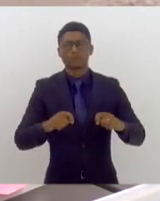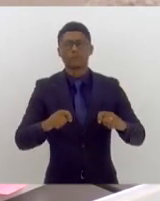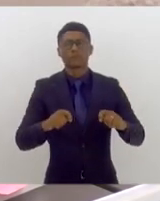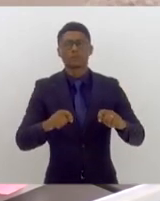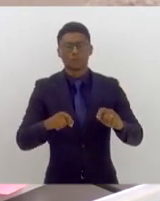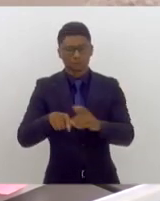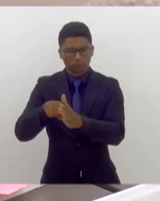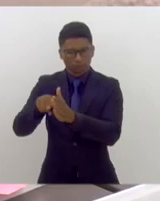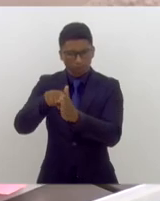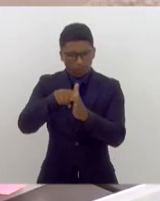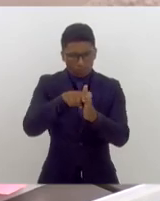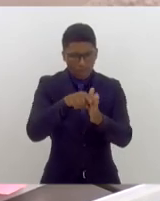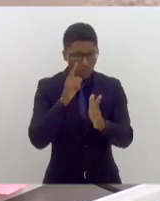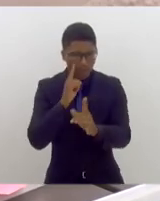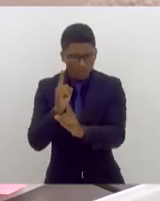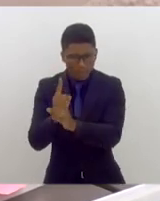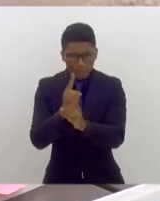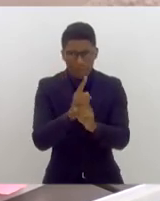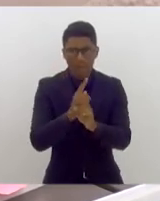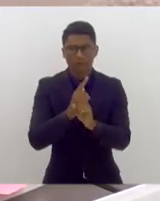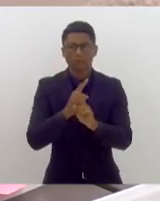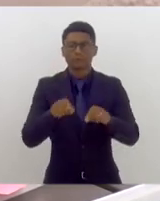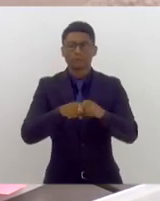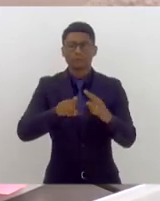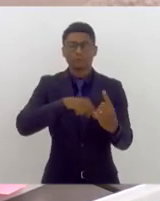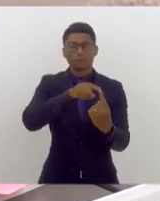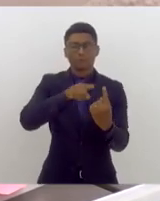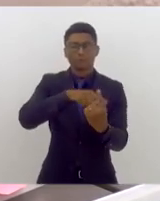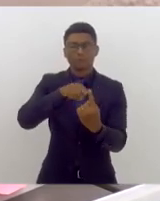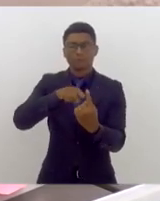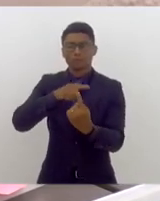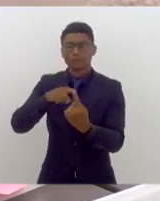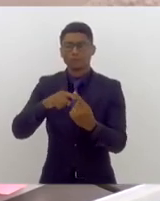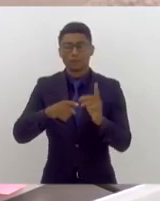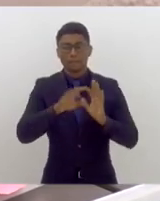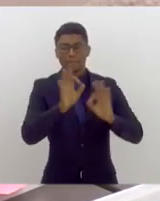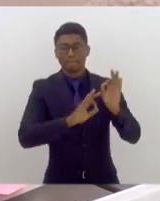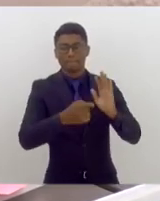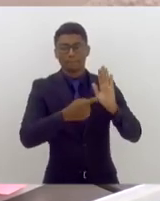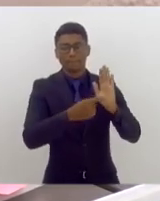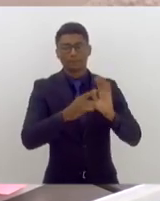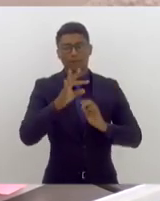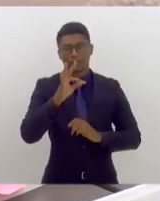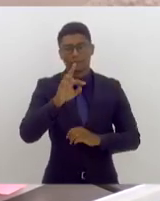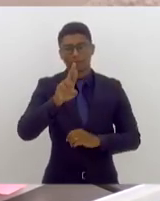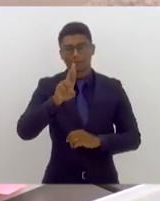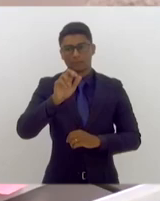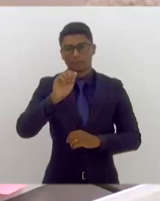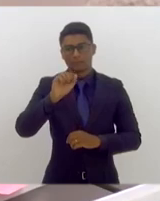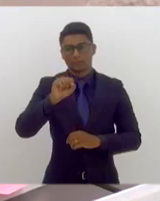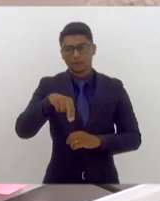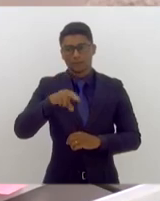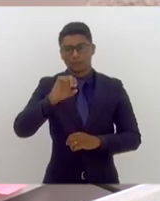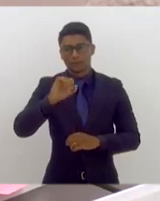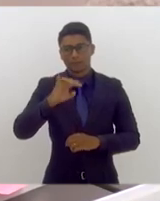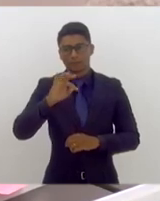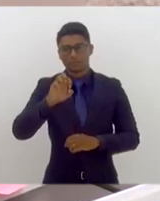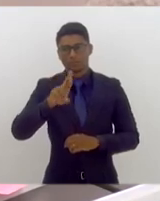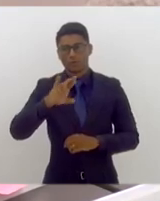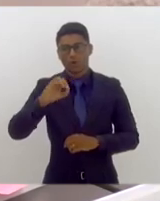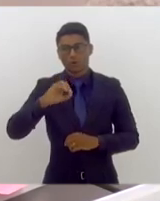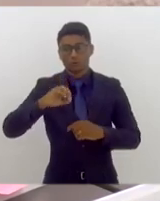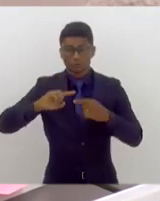né? E metas transitórias, eu estou chamando esse plano de plano transitório, para, de fato, o